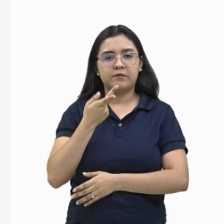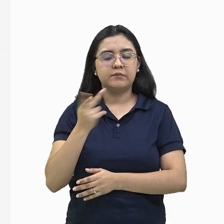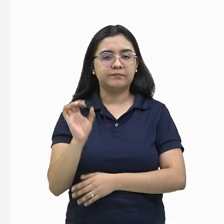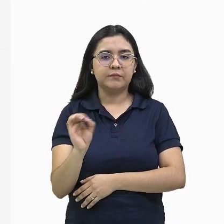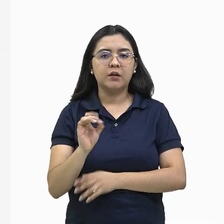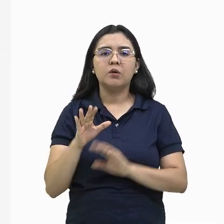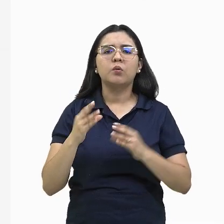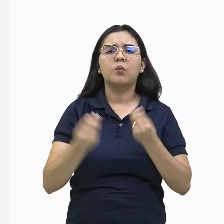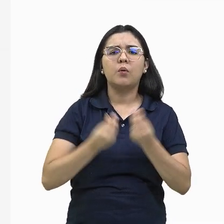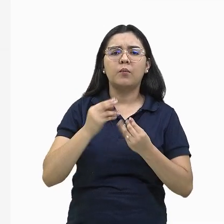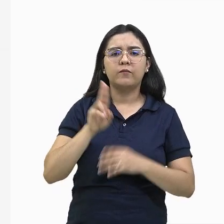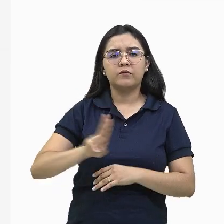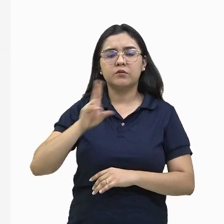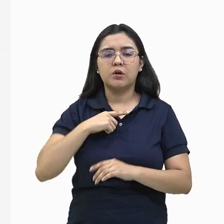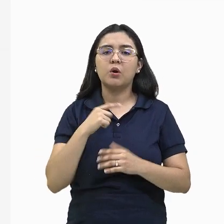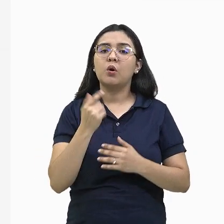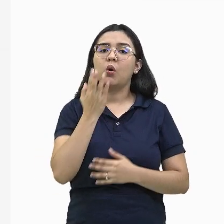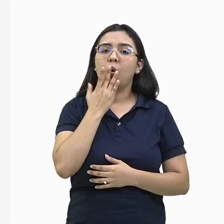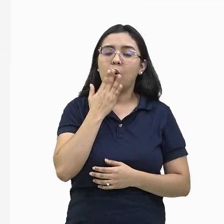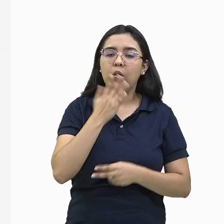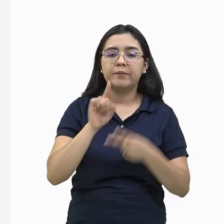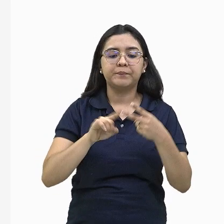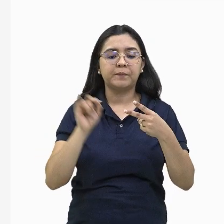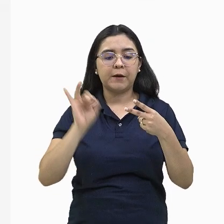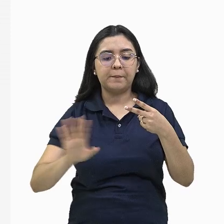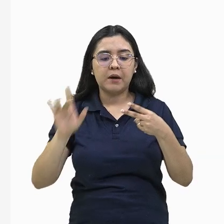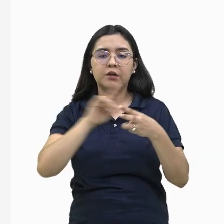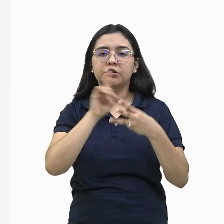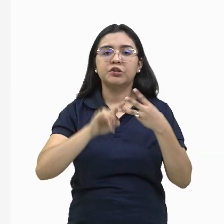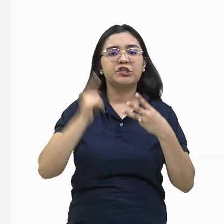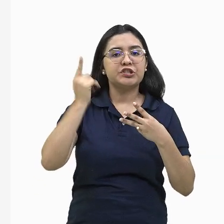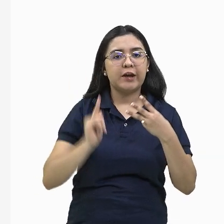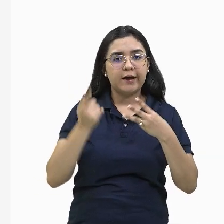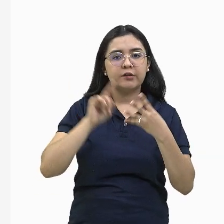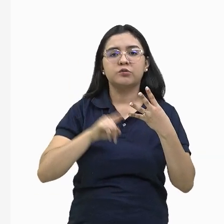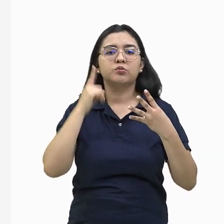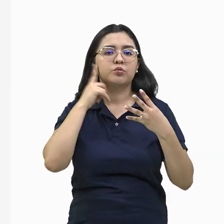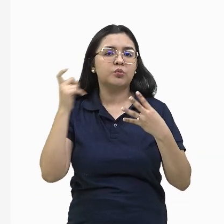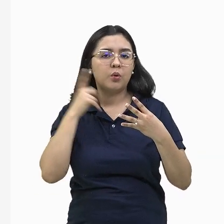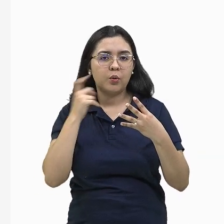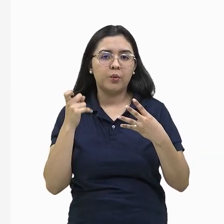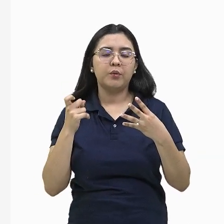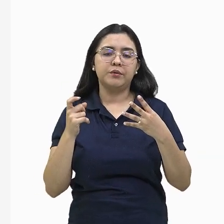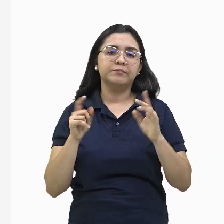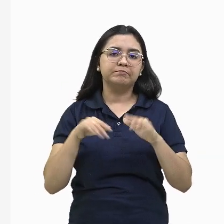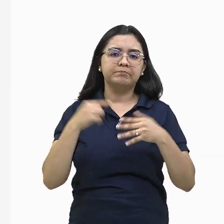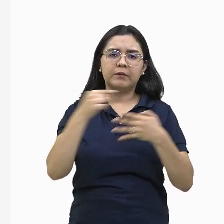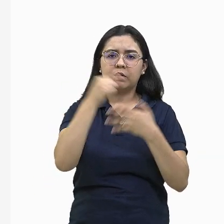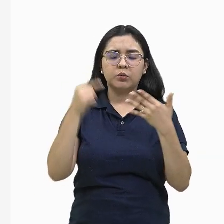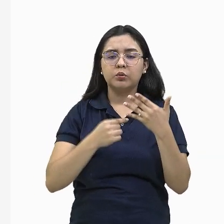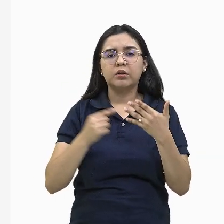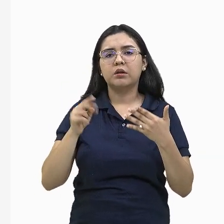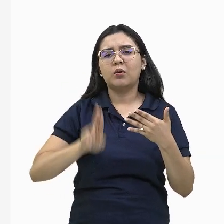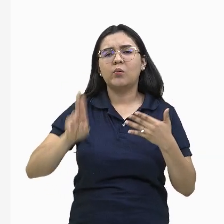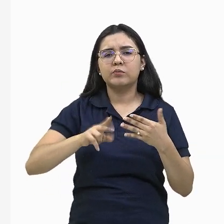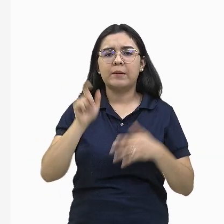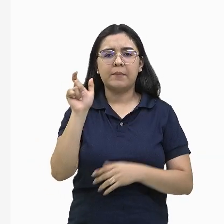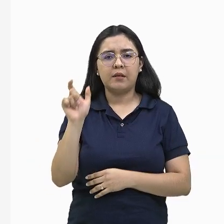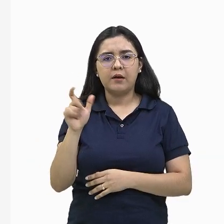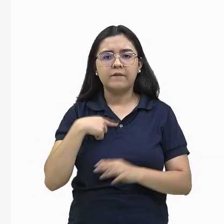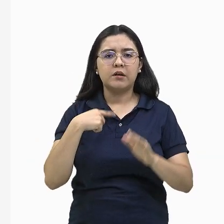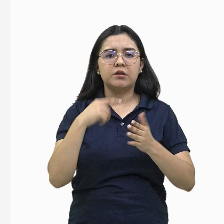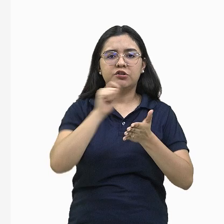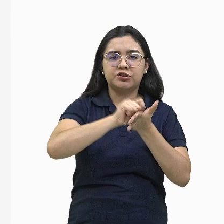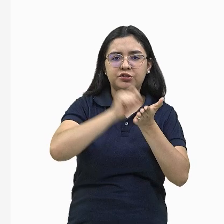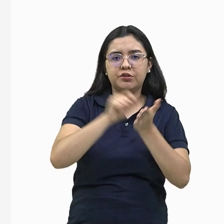comunicar? Cores, imagens, gestos, sons. Então, tudo que não utiliza palavra